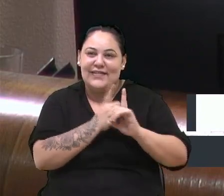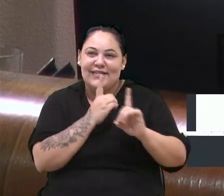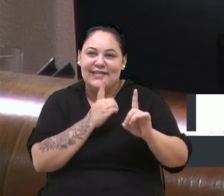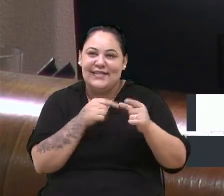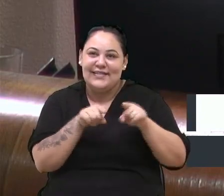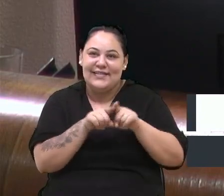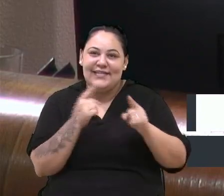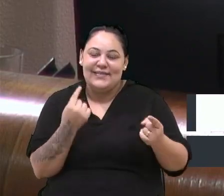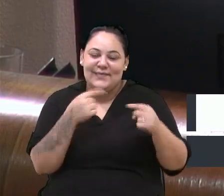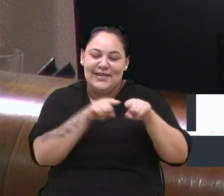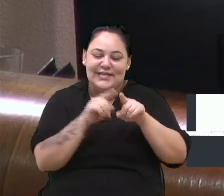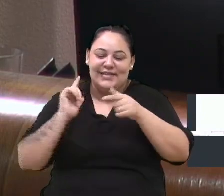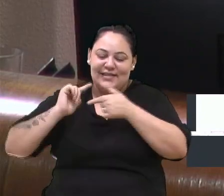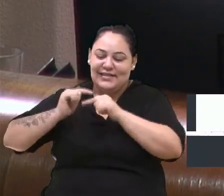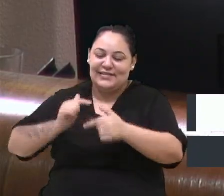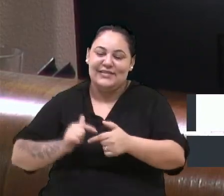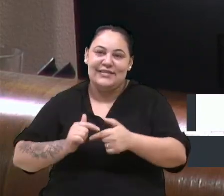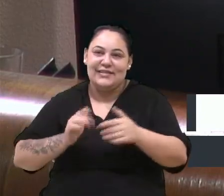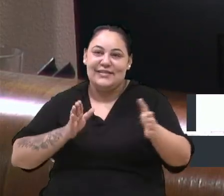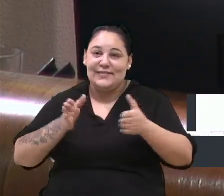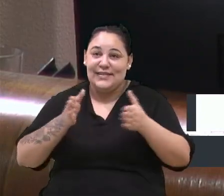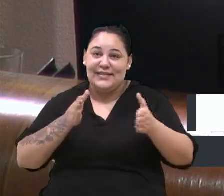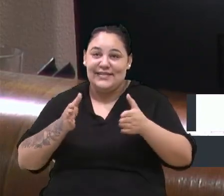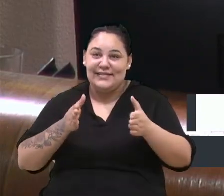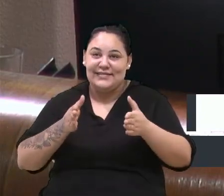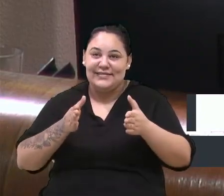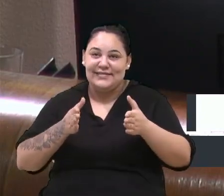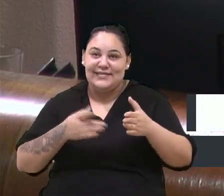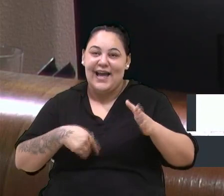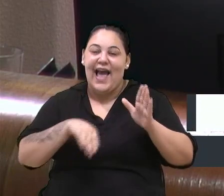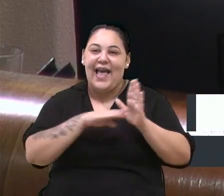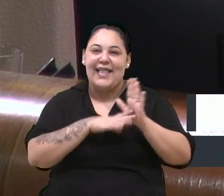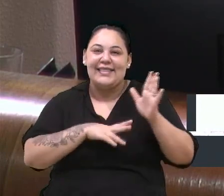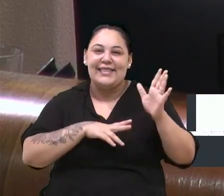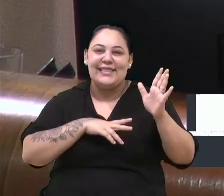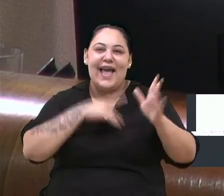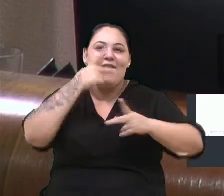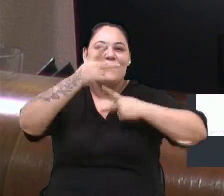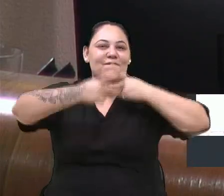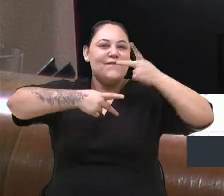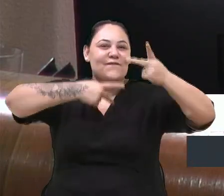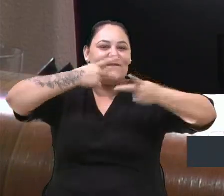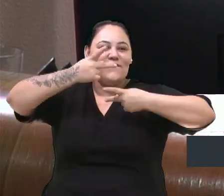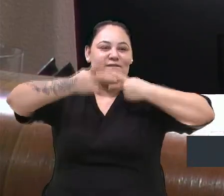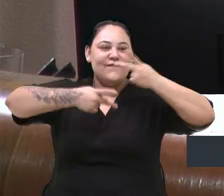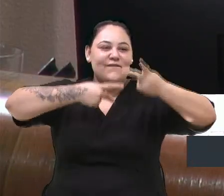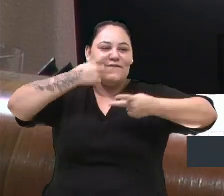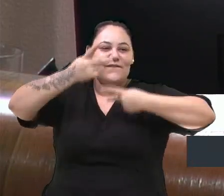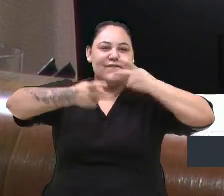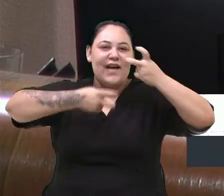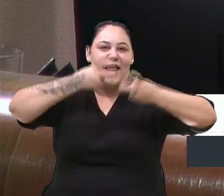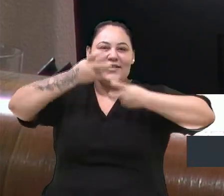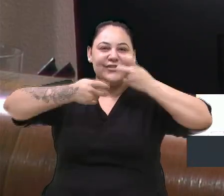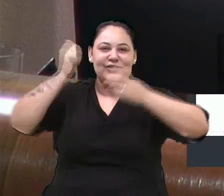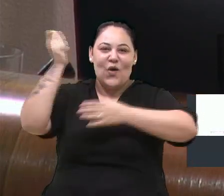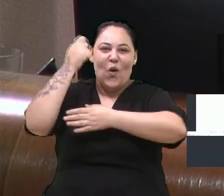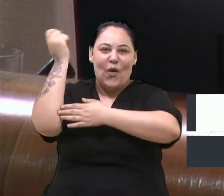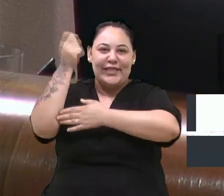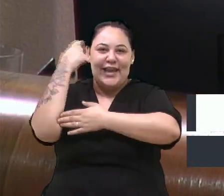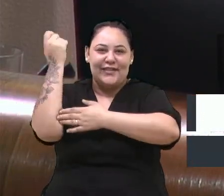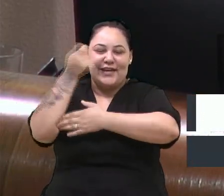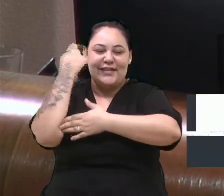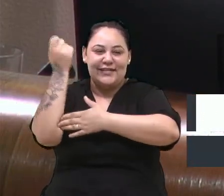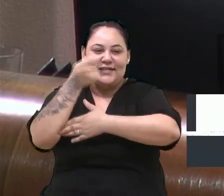parceiro tradicionalista nesse período, até declamador, né? Que a gente foi descobrindo tantas coisas em comum.